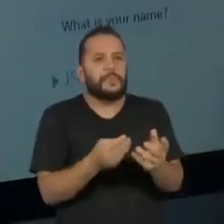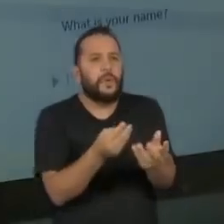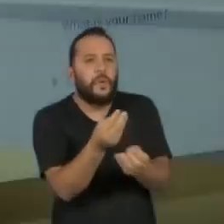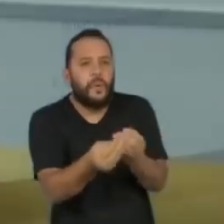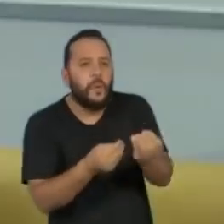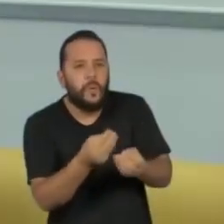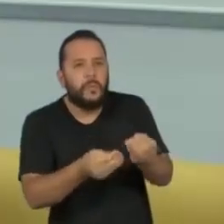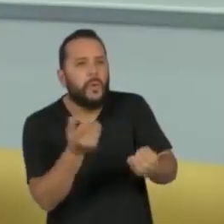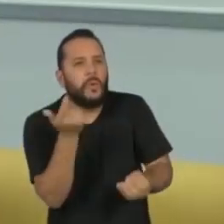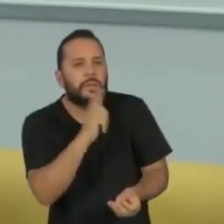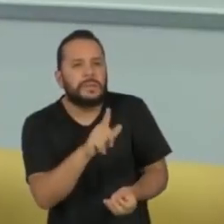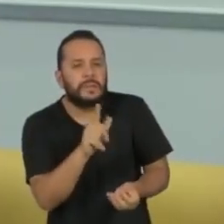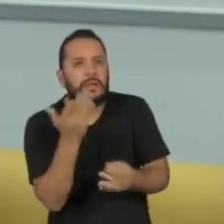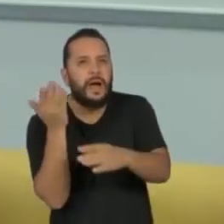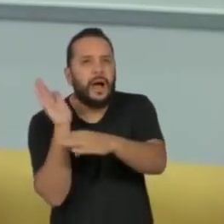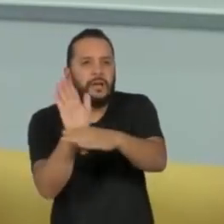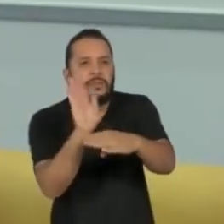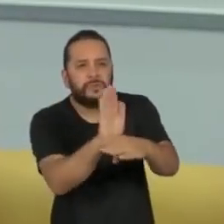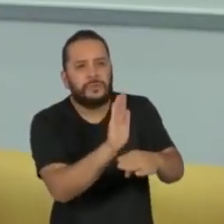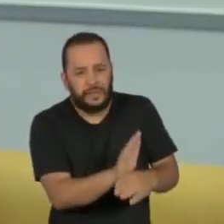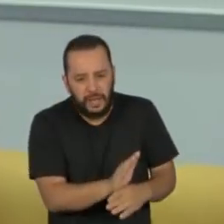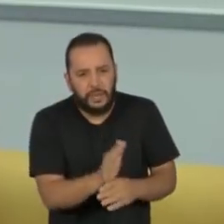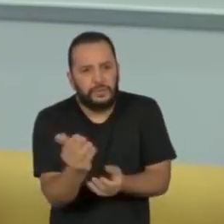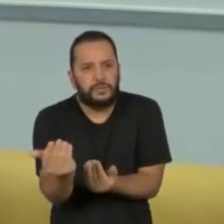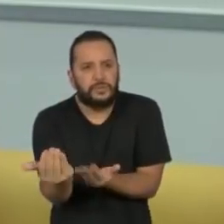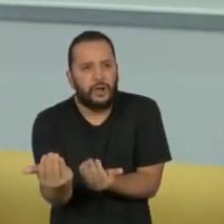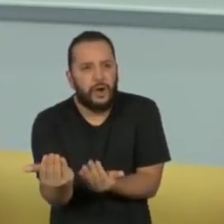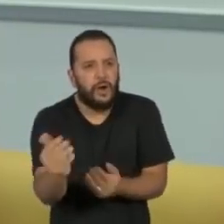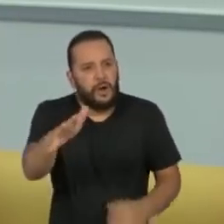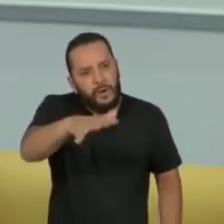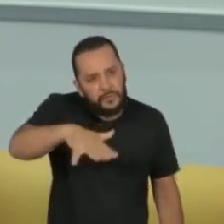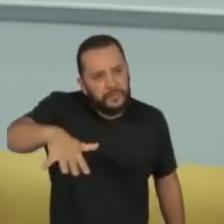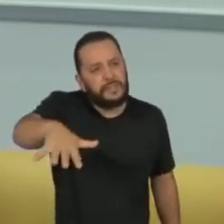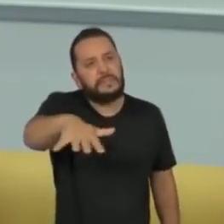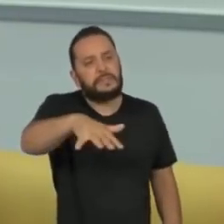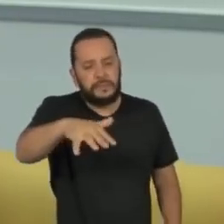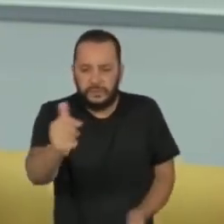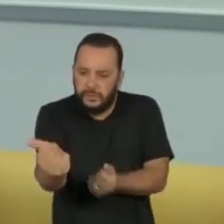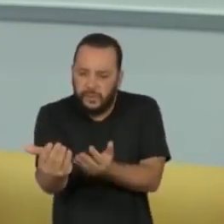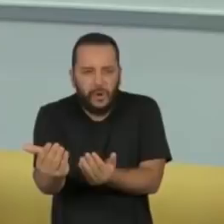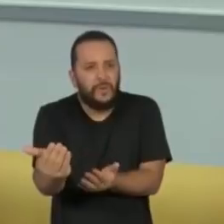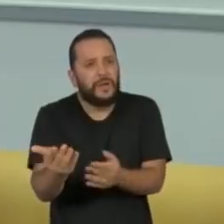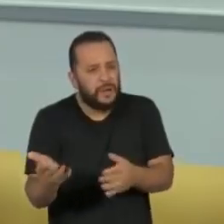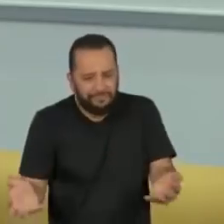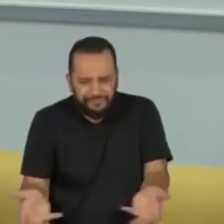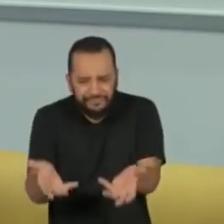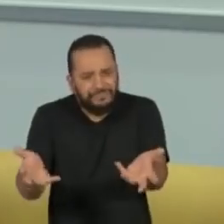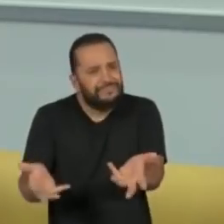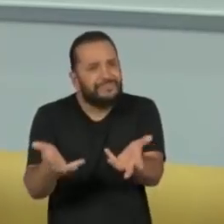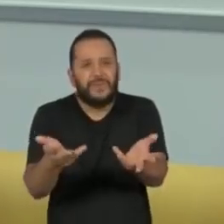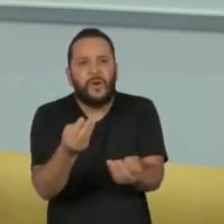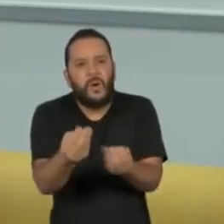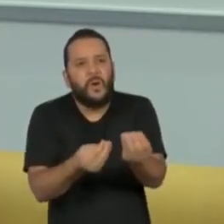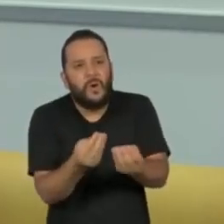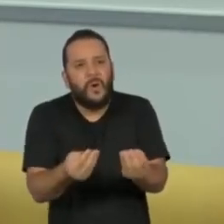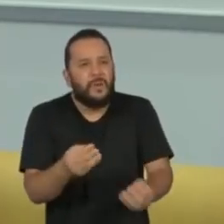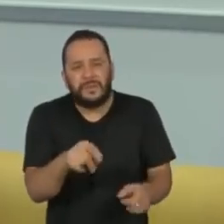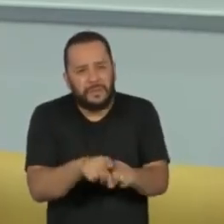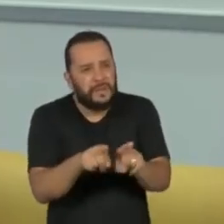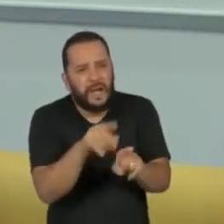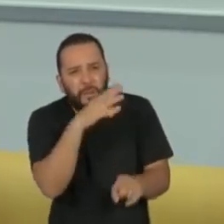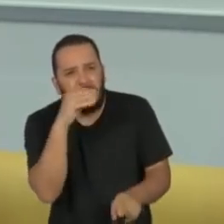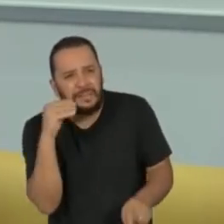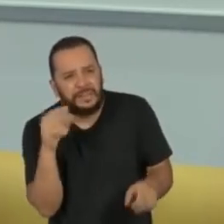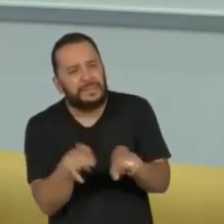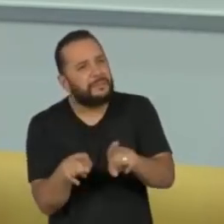pode ajudar, colaborar com a formação do jovem, inclusive até, enfim, do pré-adolescente, da